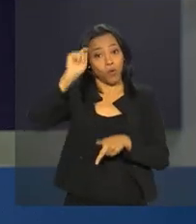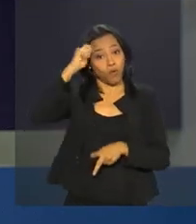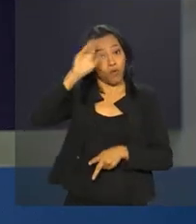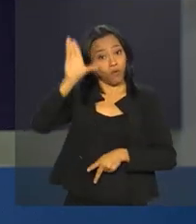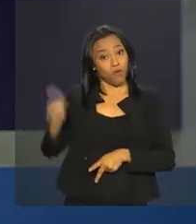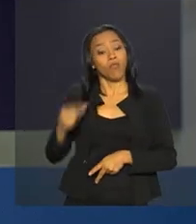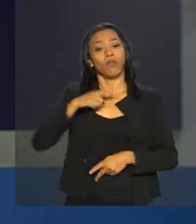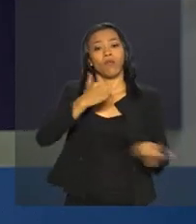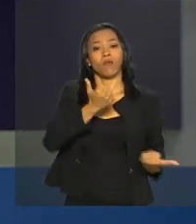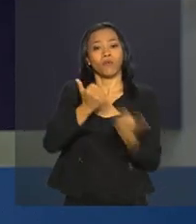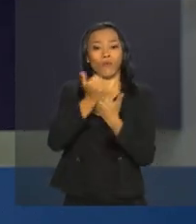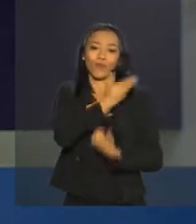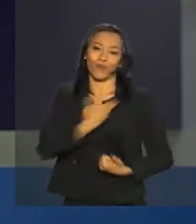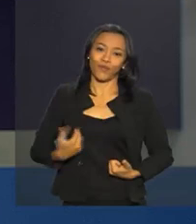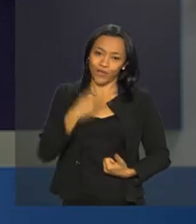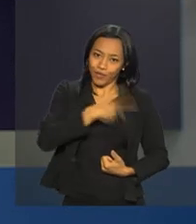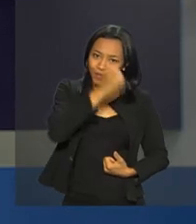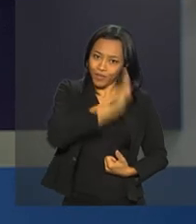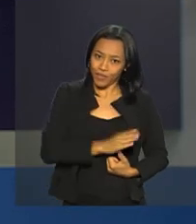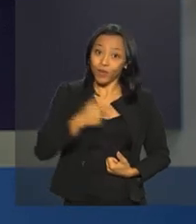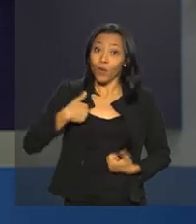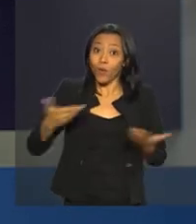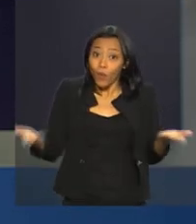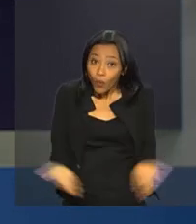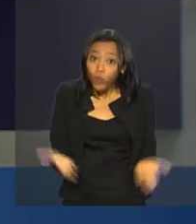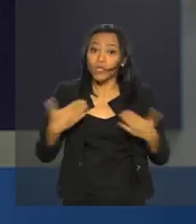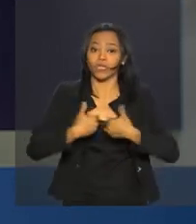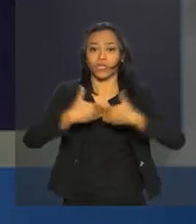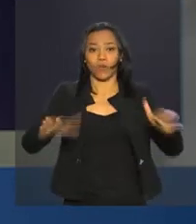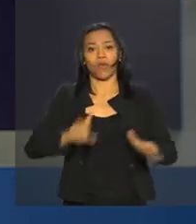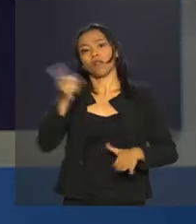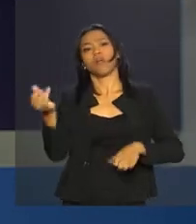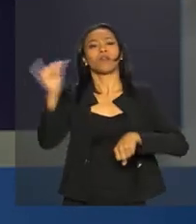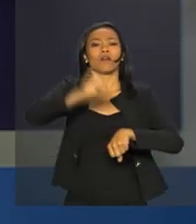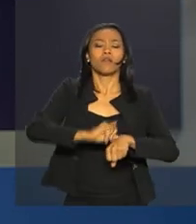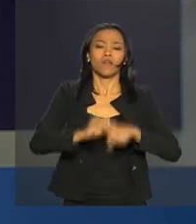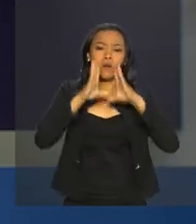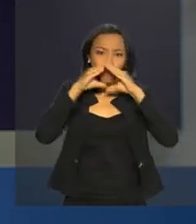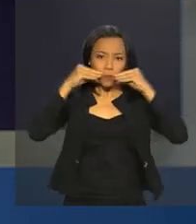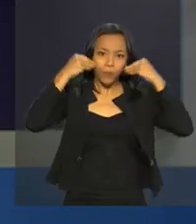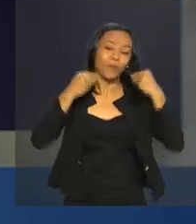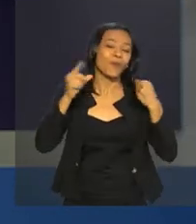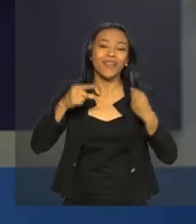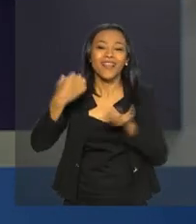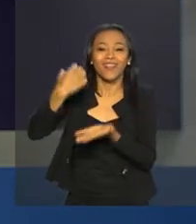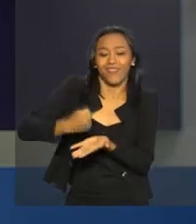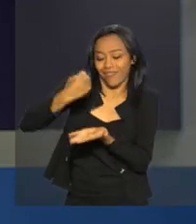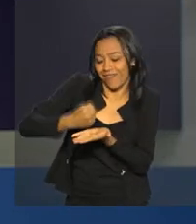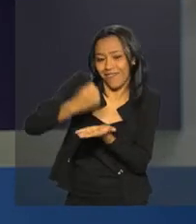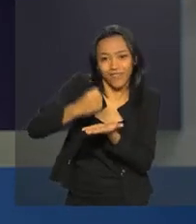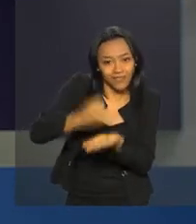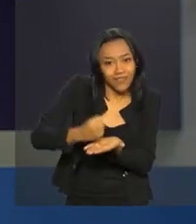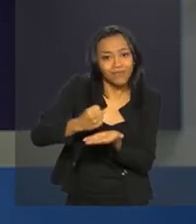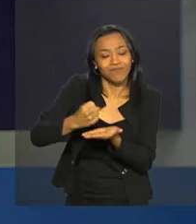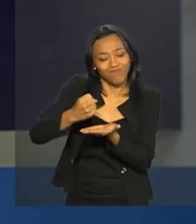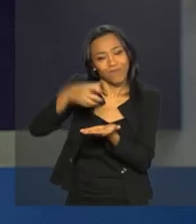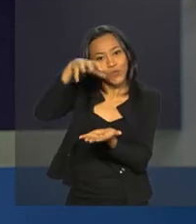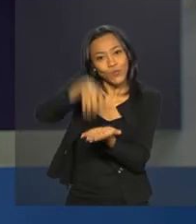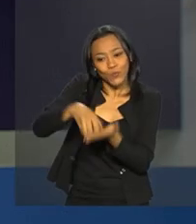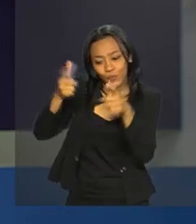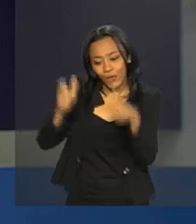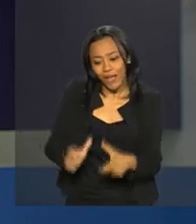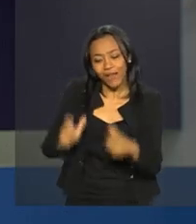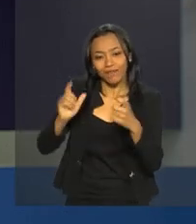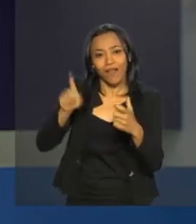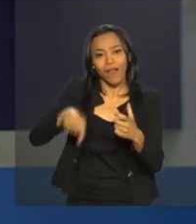apoio do governo brasileiro. Foi inaugurado hoje, em Maputo, um banco de leite humano e centro de lactação. A